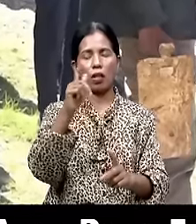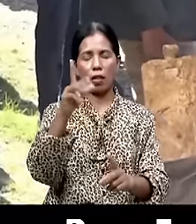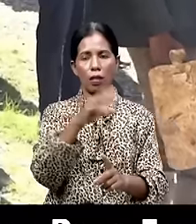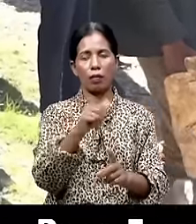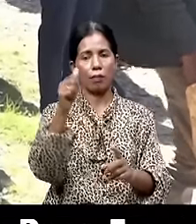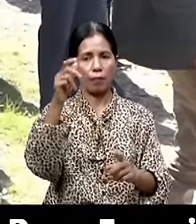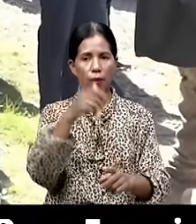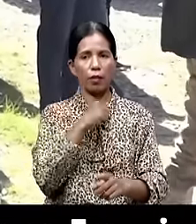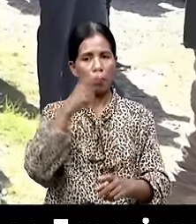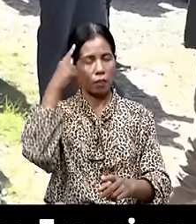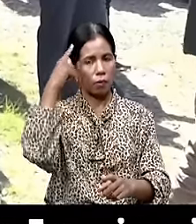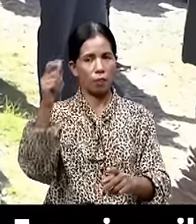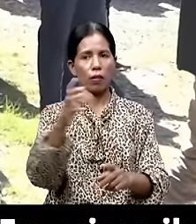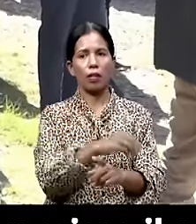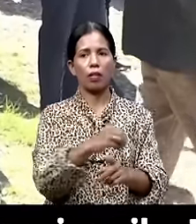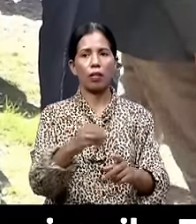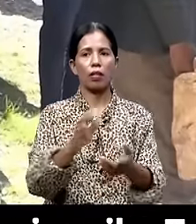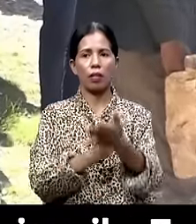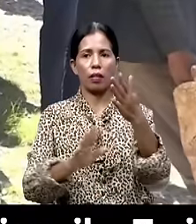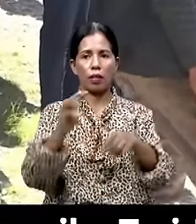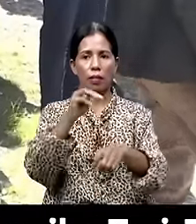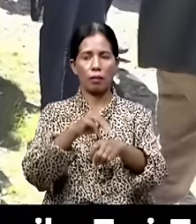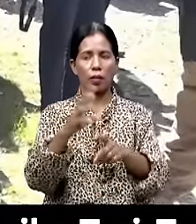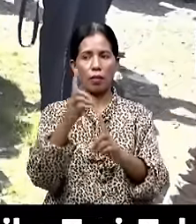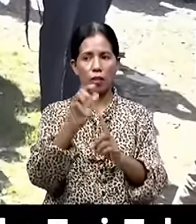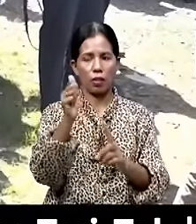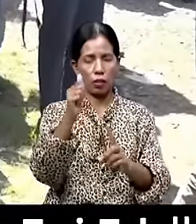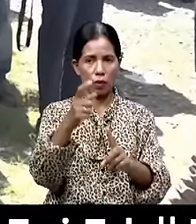Papa Francisco se celebra Santa Missa e a Loron Sanulu